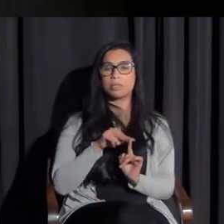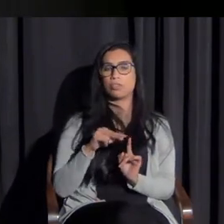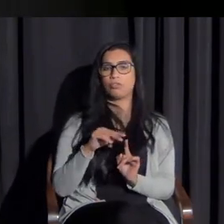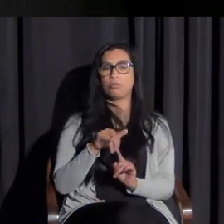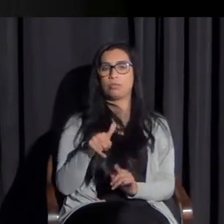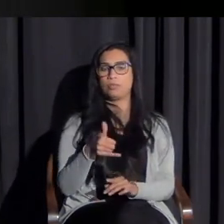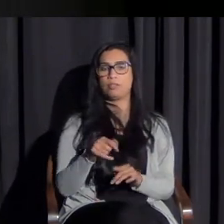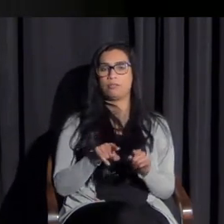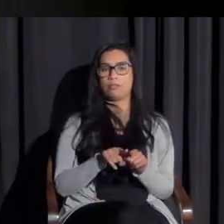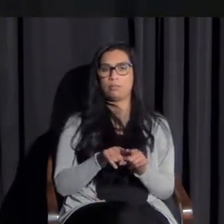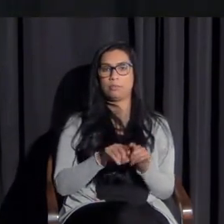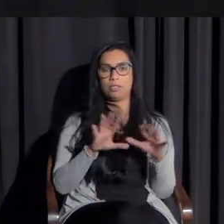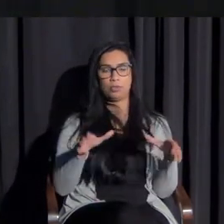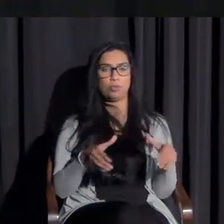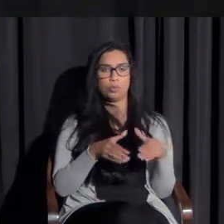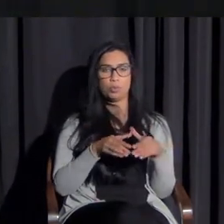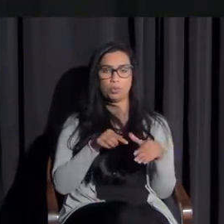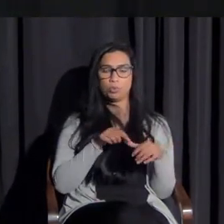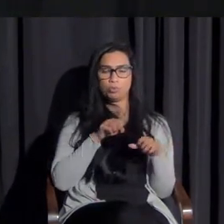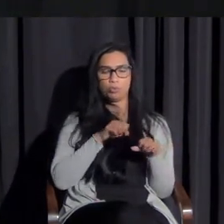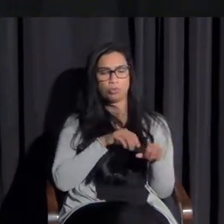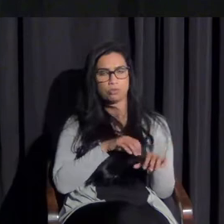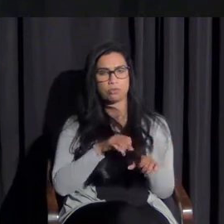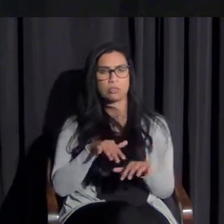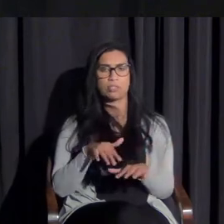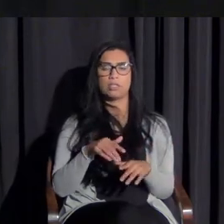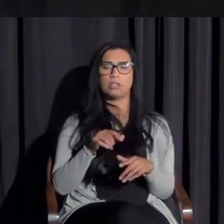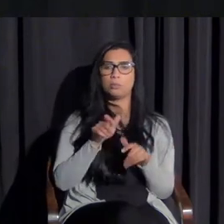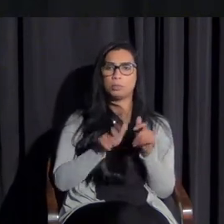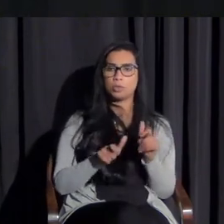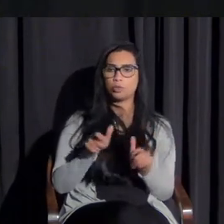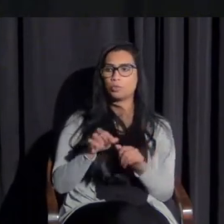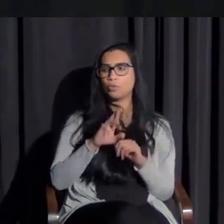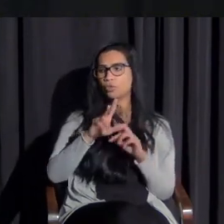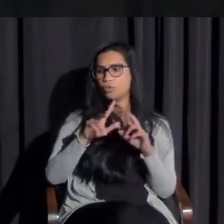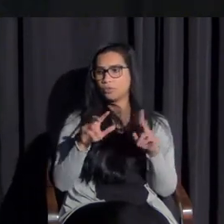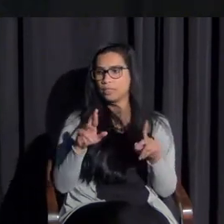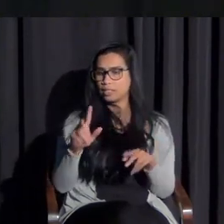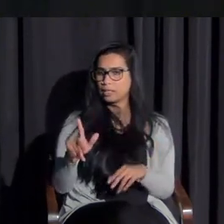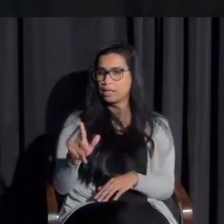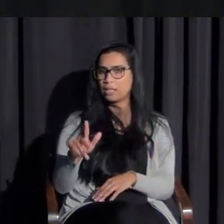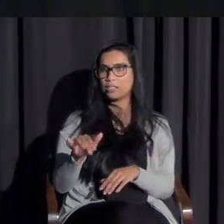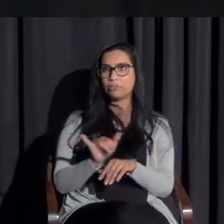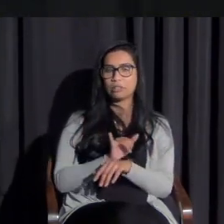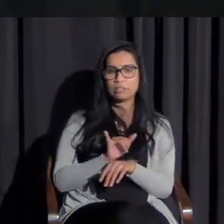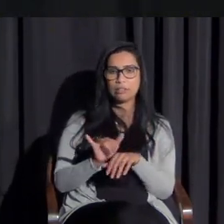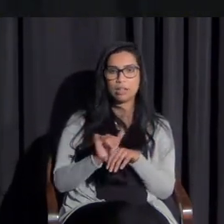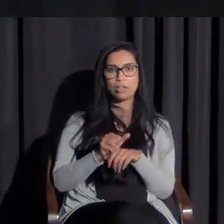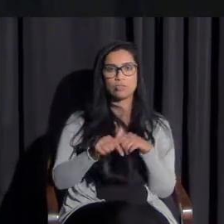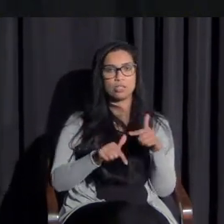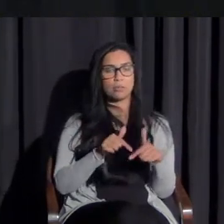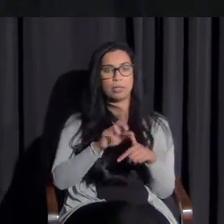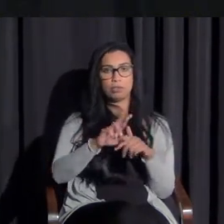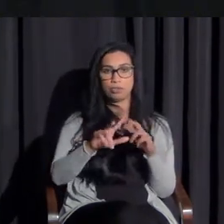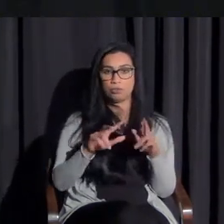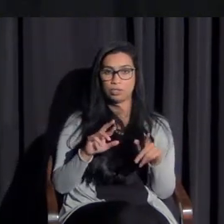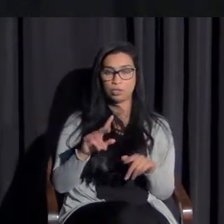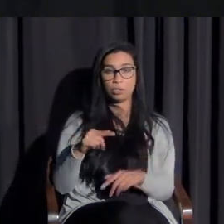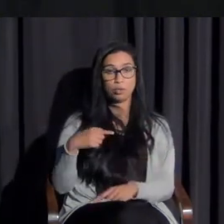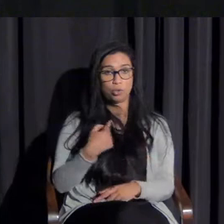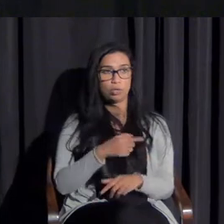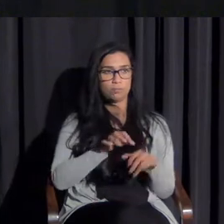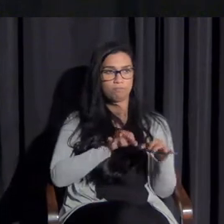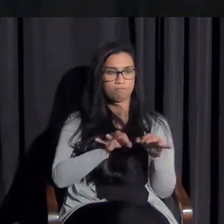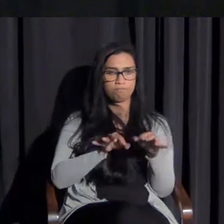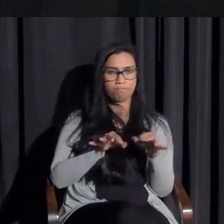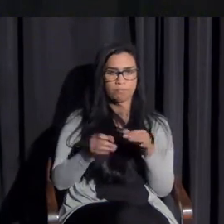Então, enquanto equipe ali de artistas educadores, né, articuladores e diferentes funções, nós nos organizamos, inclusive também com